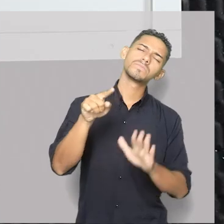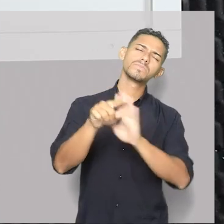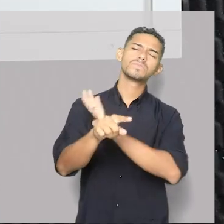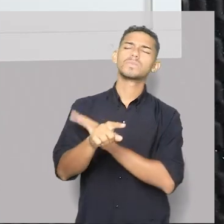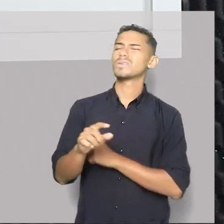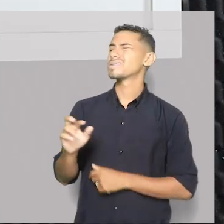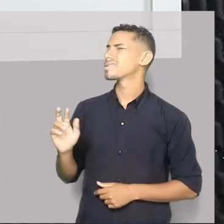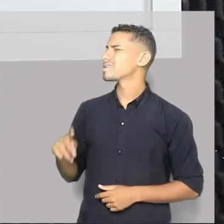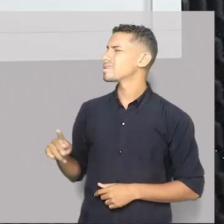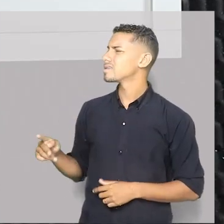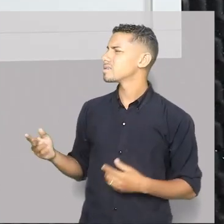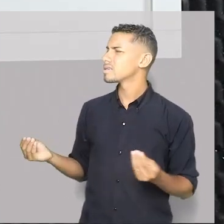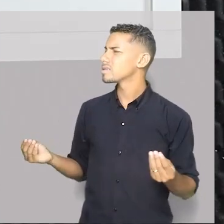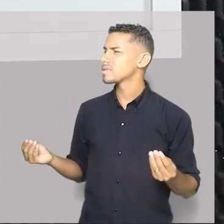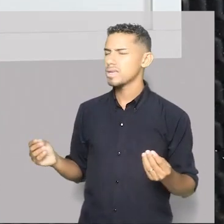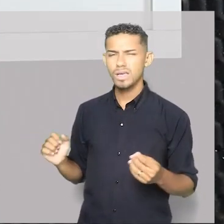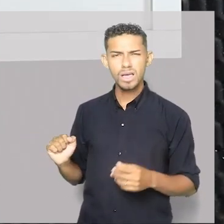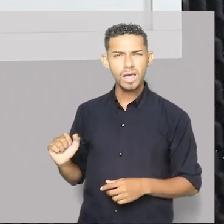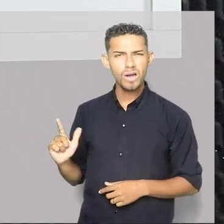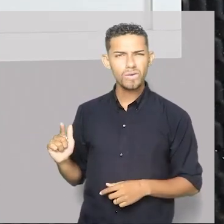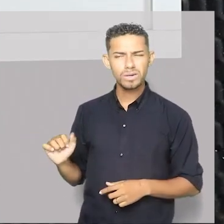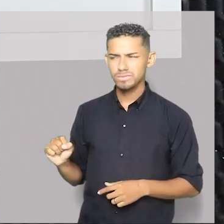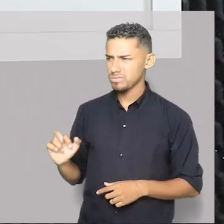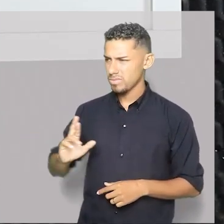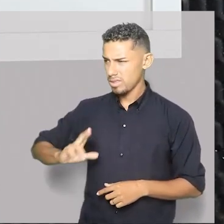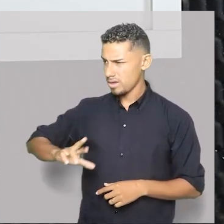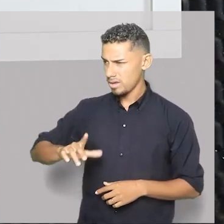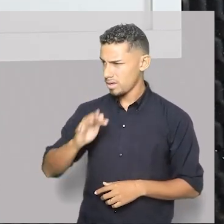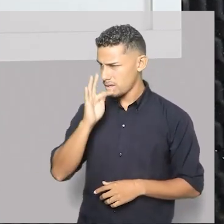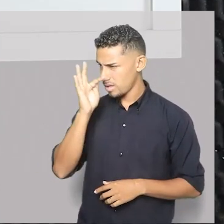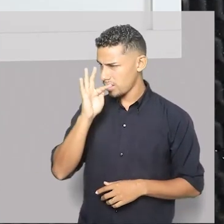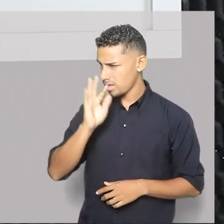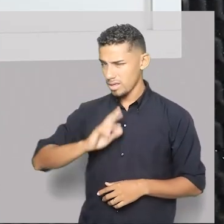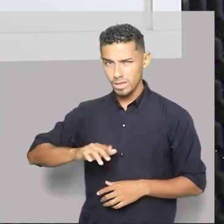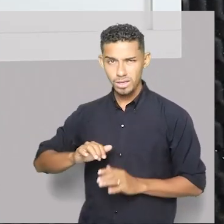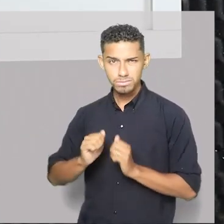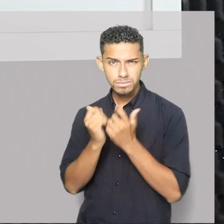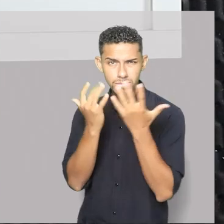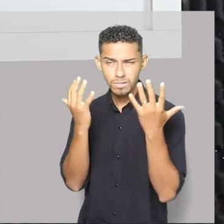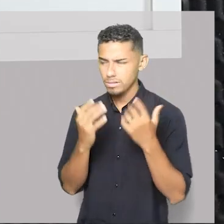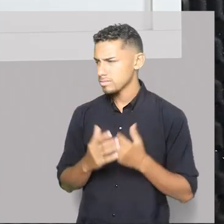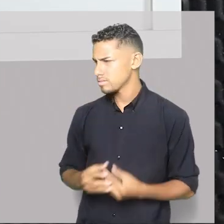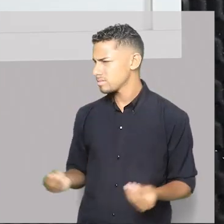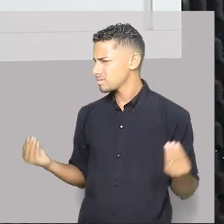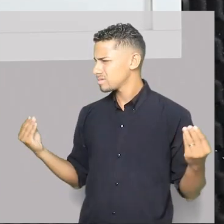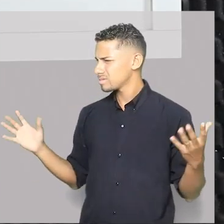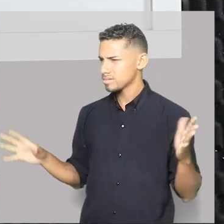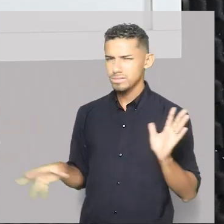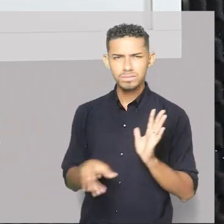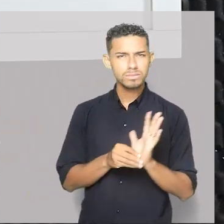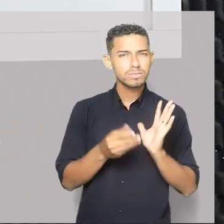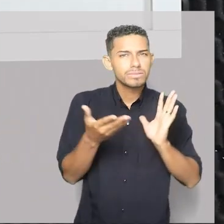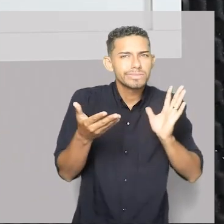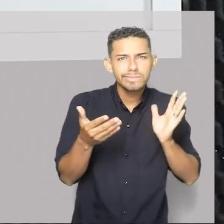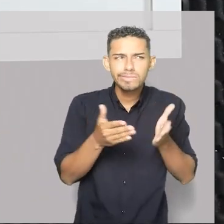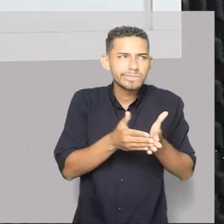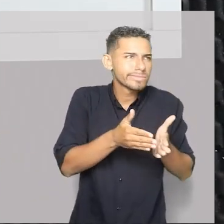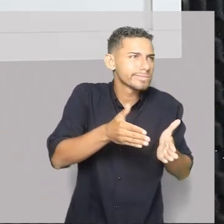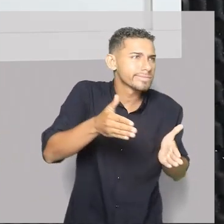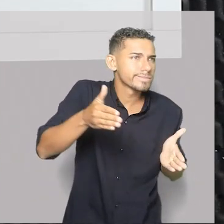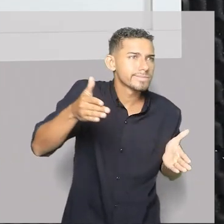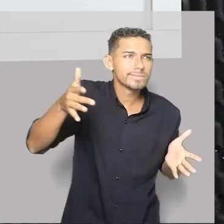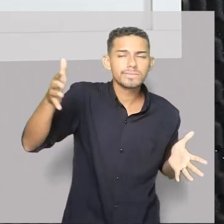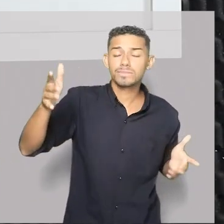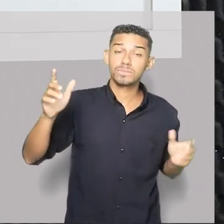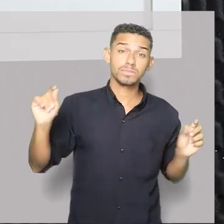Raíssa, mas alga não é planta, Por que tu colocou então alga nessa linha evolutiva